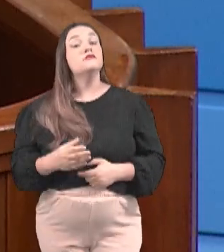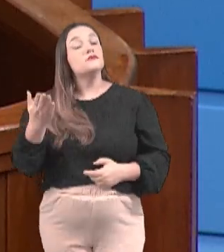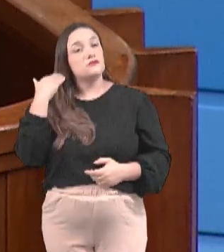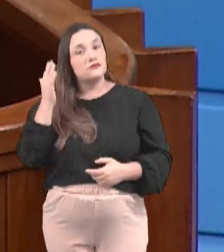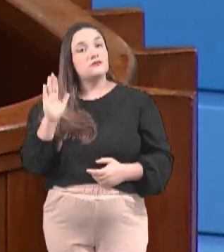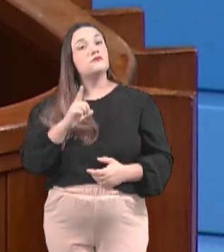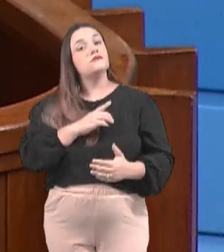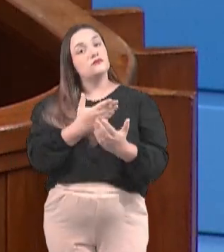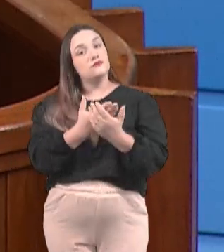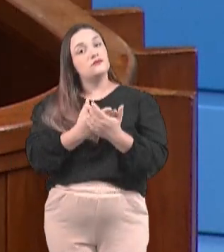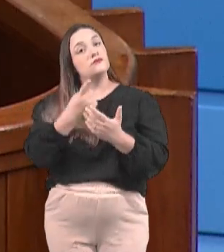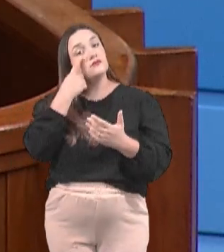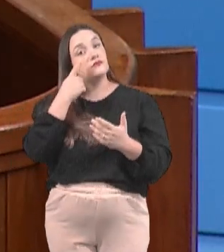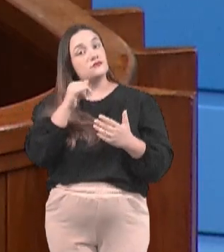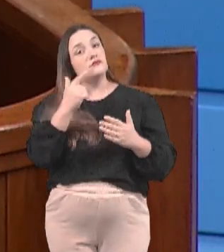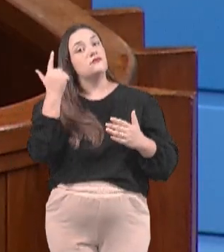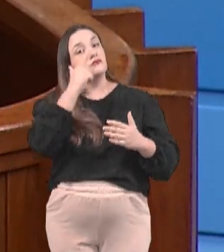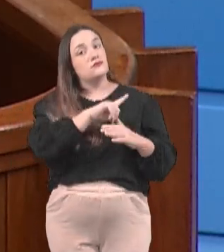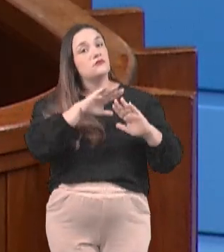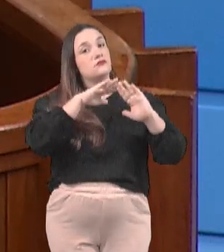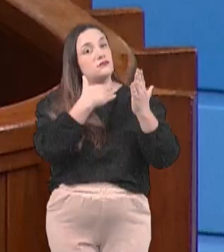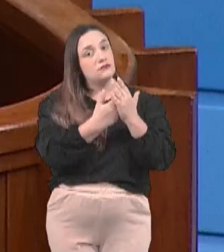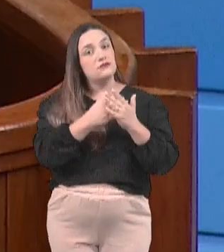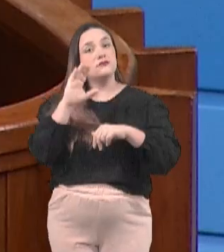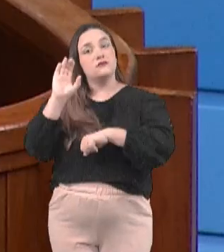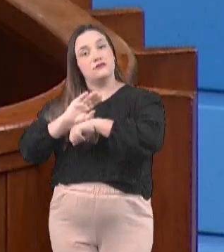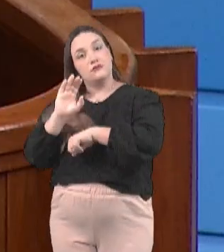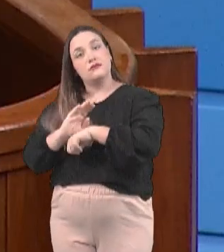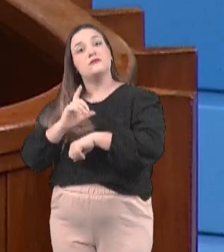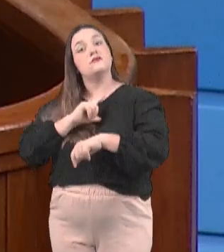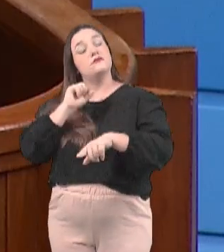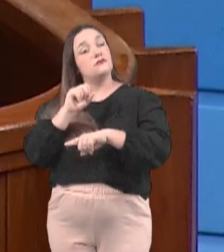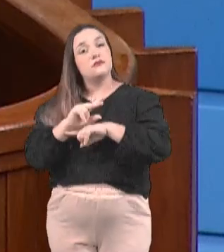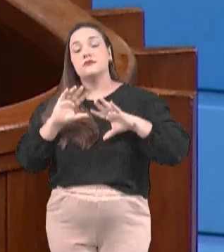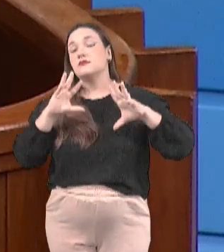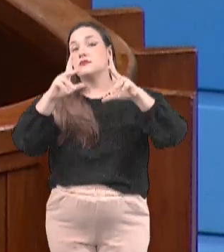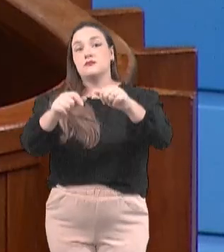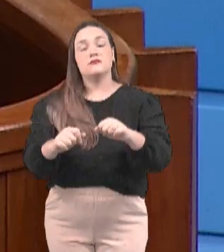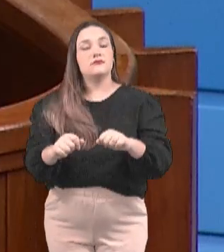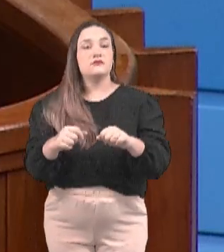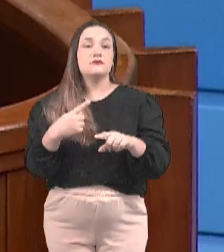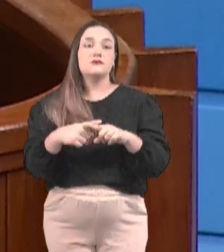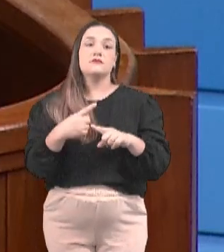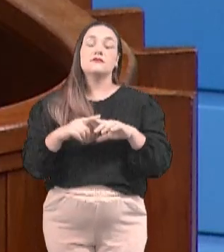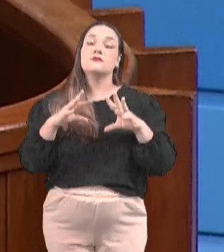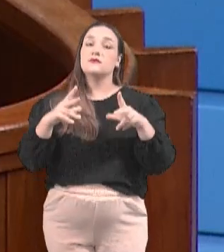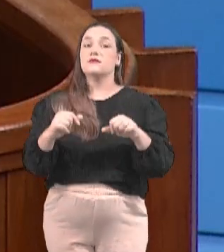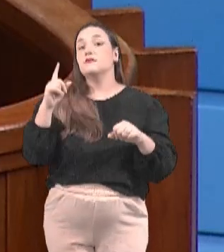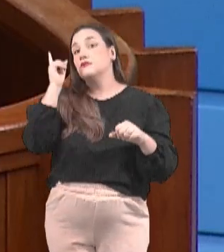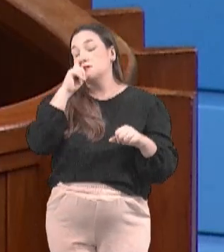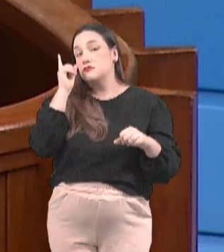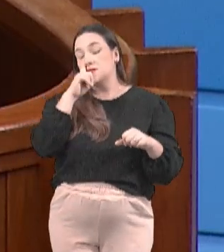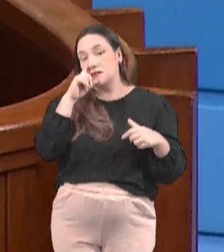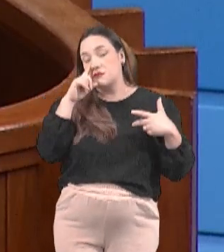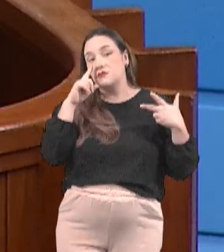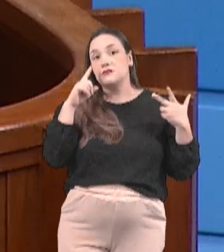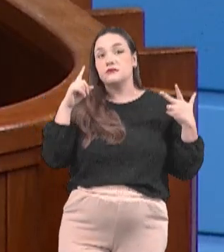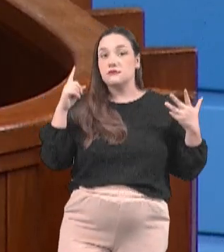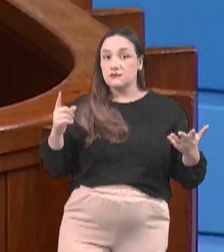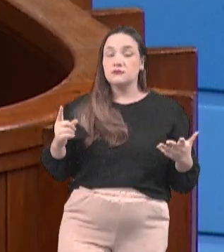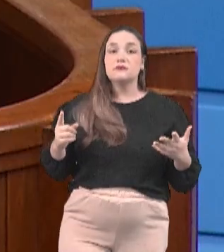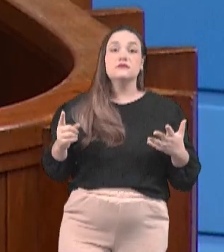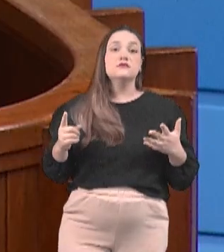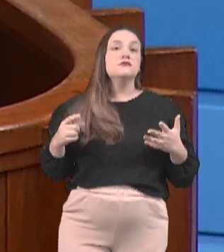crianças. Já era uma luta da cidade para as mães, que todas as crianças estivessem dentro de um centro de